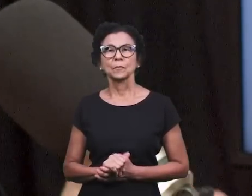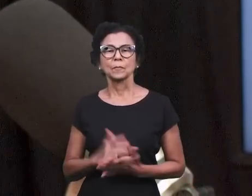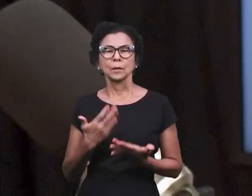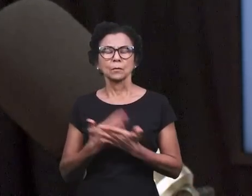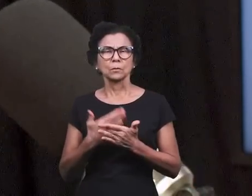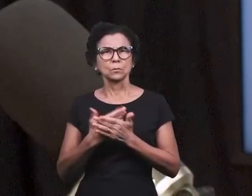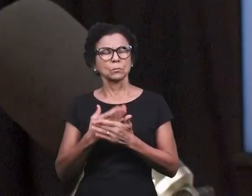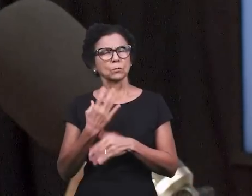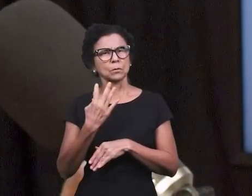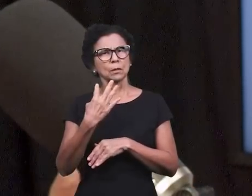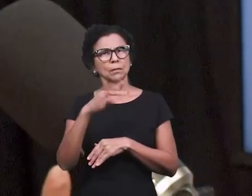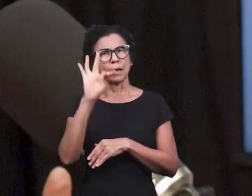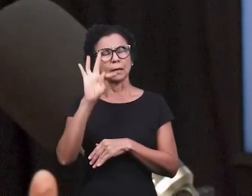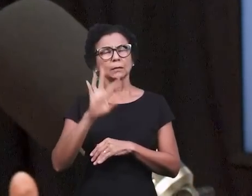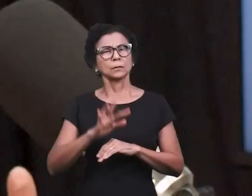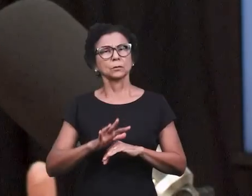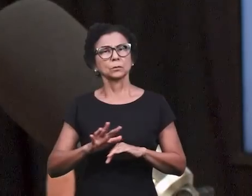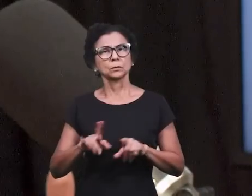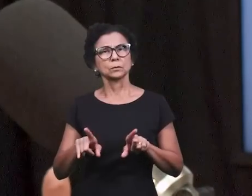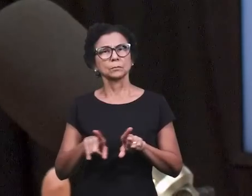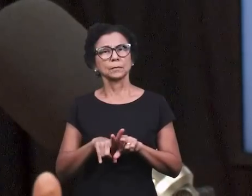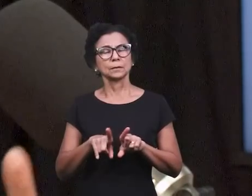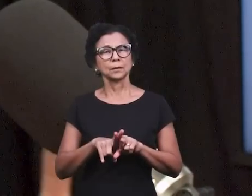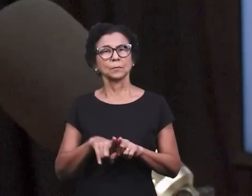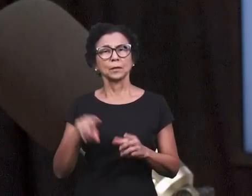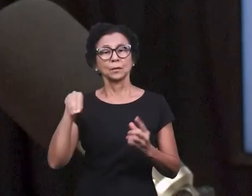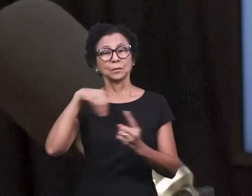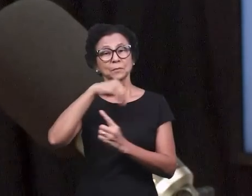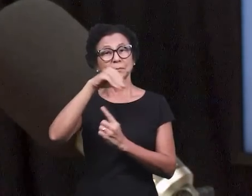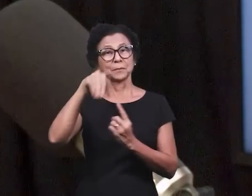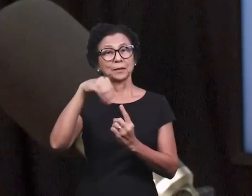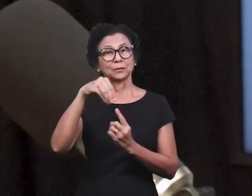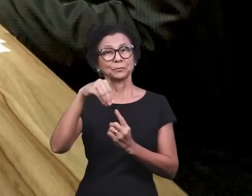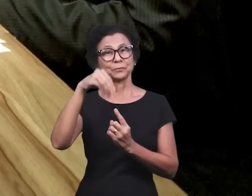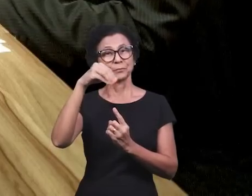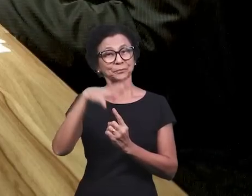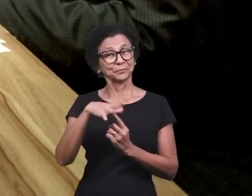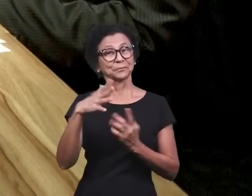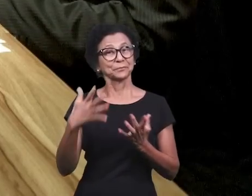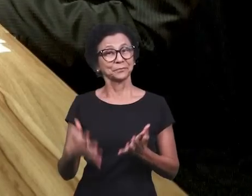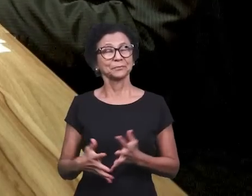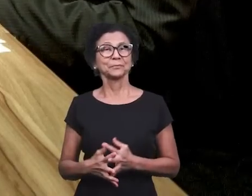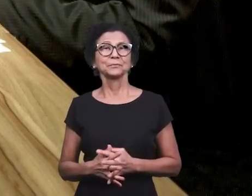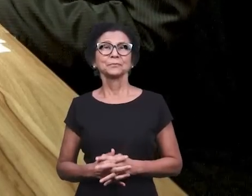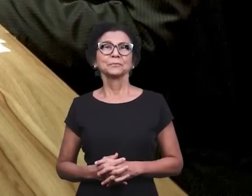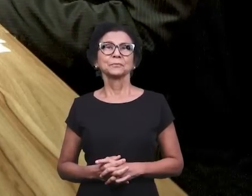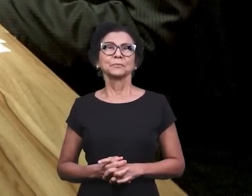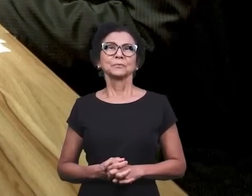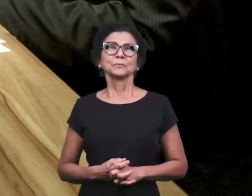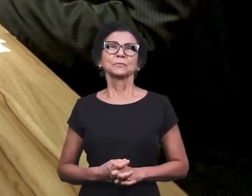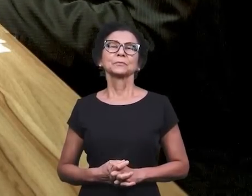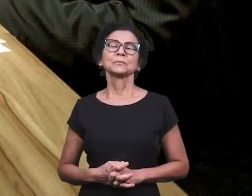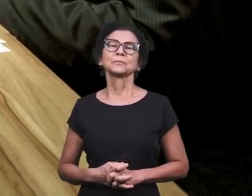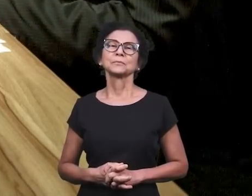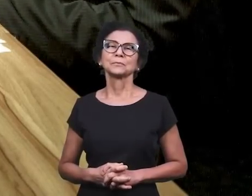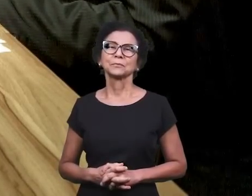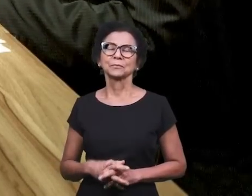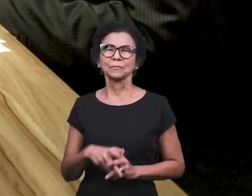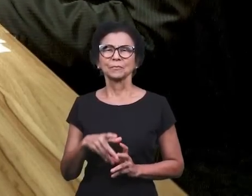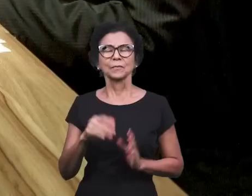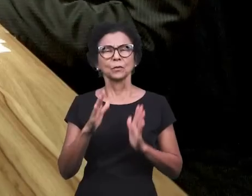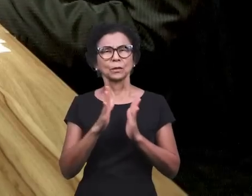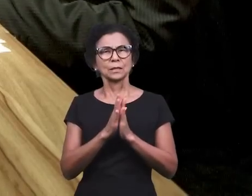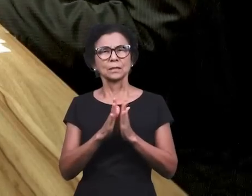estudos técnicos que você precisa do concurso, mas também usar as armas espirituais, né? Os recursos da